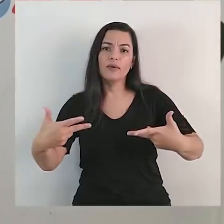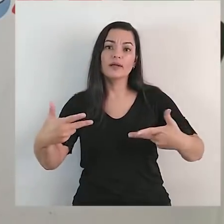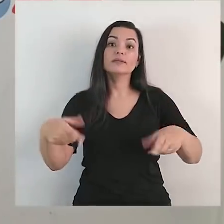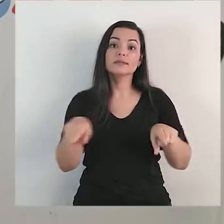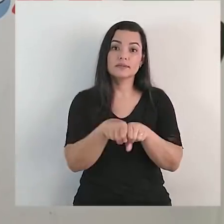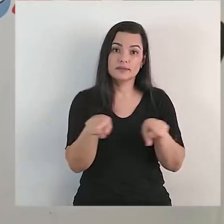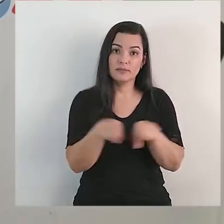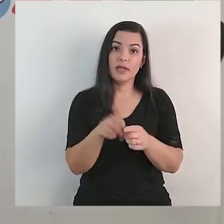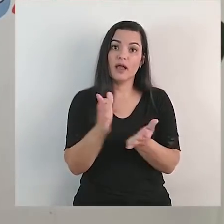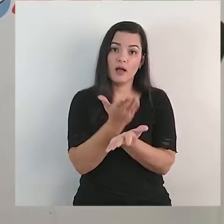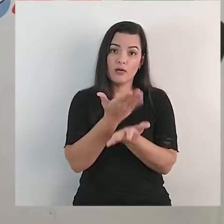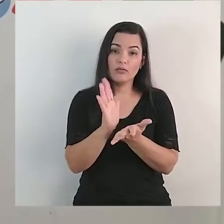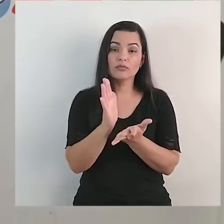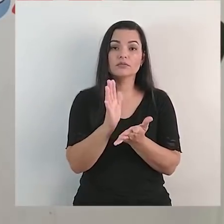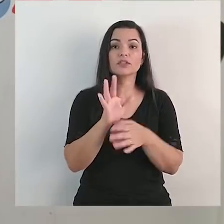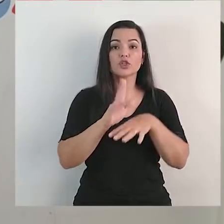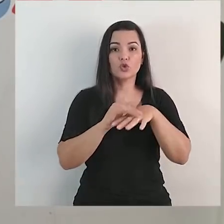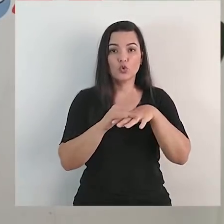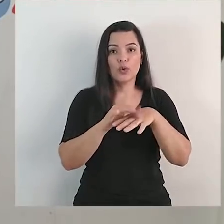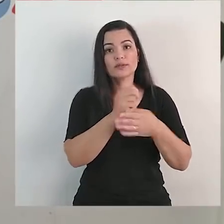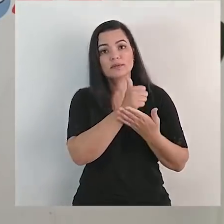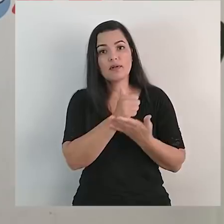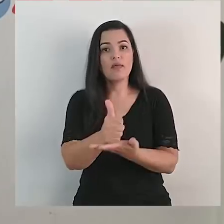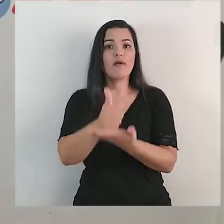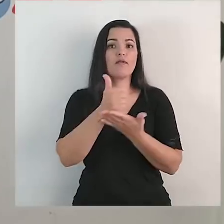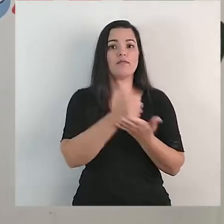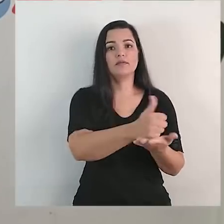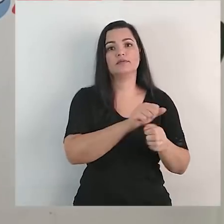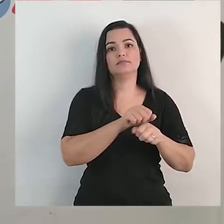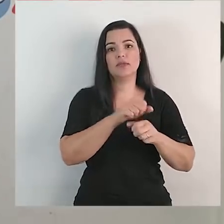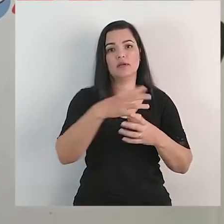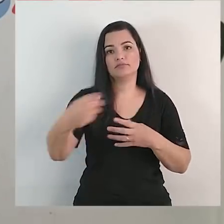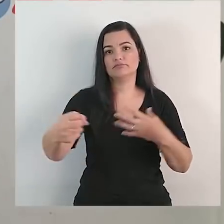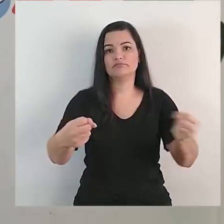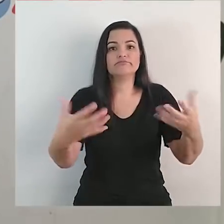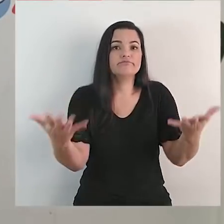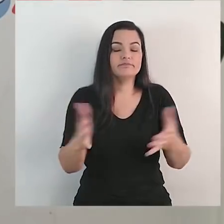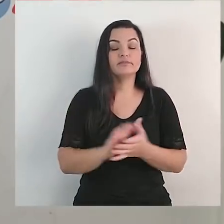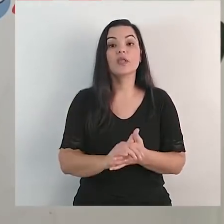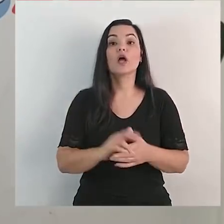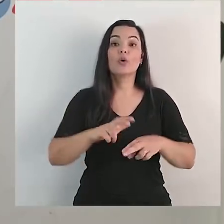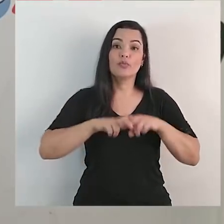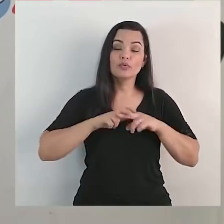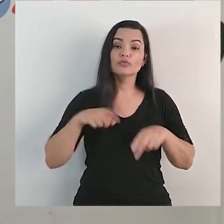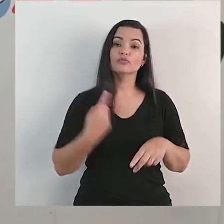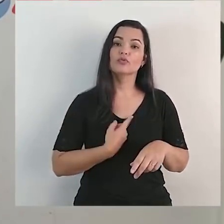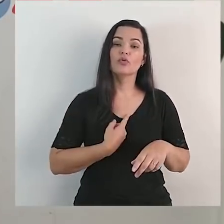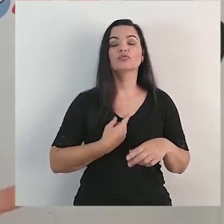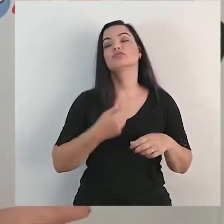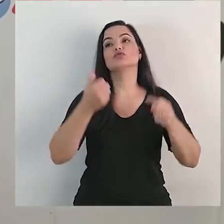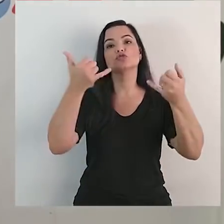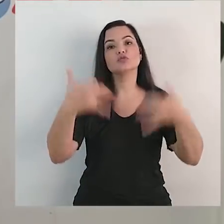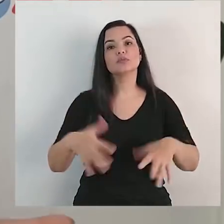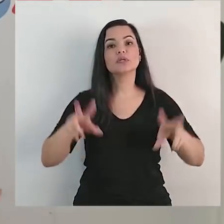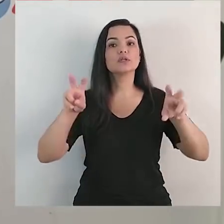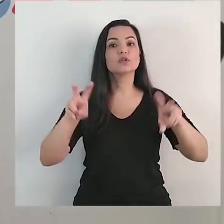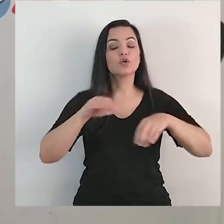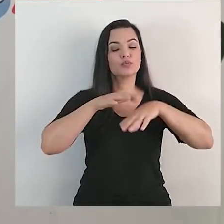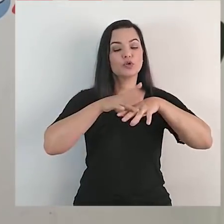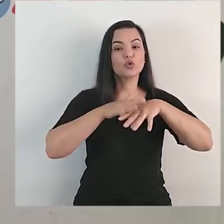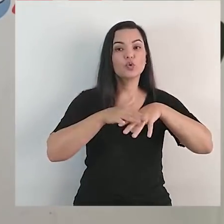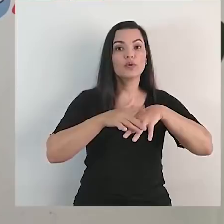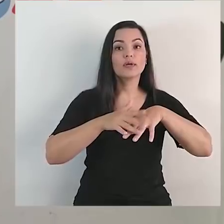são transmissores de doenças. É por isso que nós falamos que algumas doenças, a maioria delas,